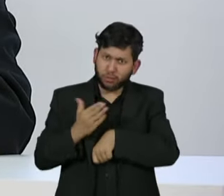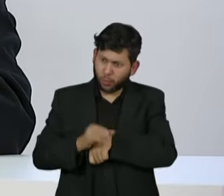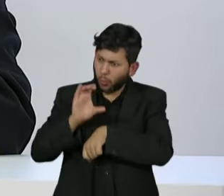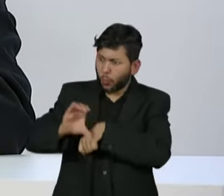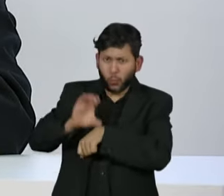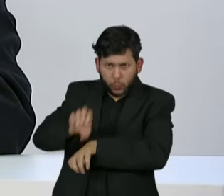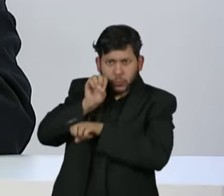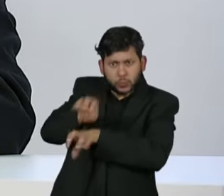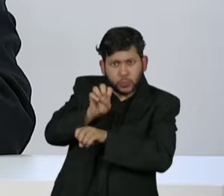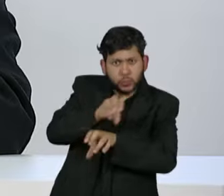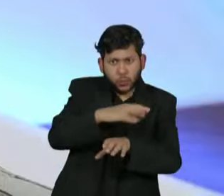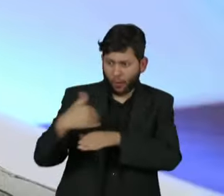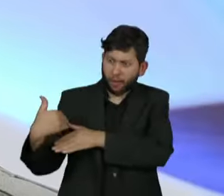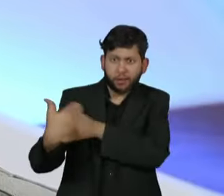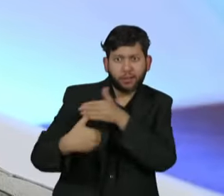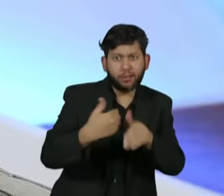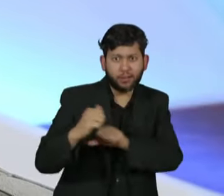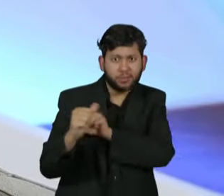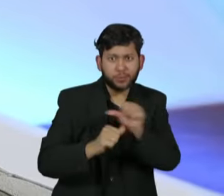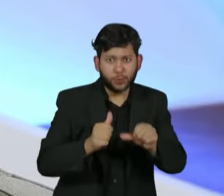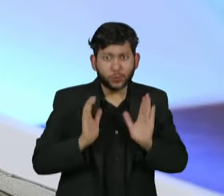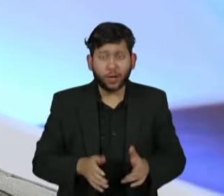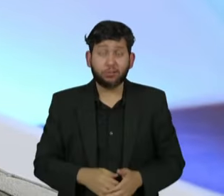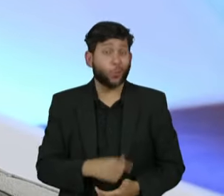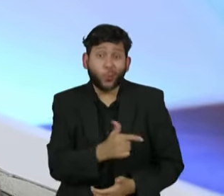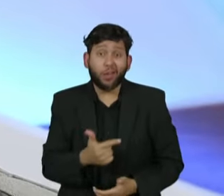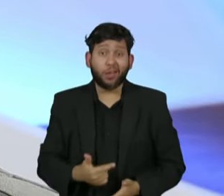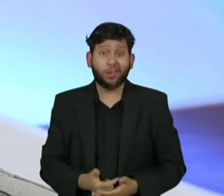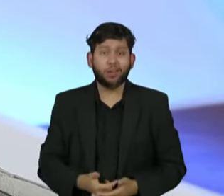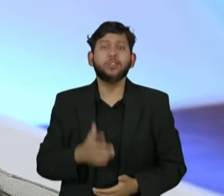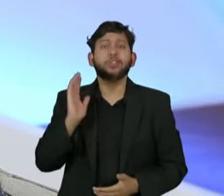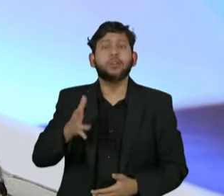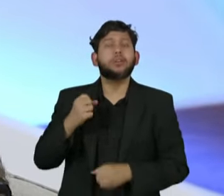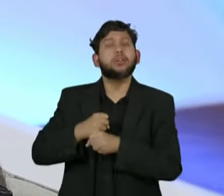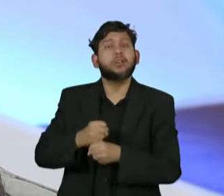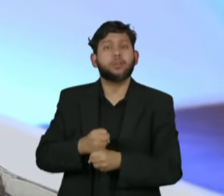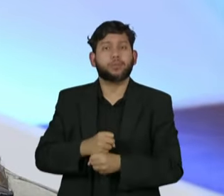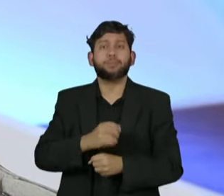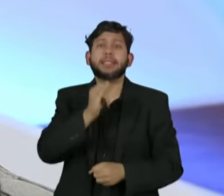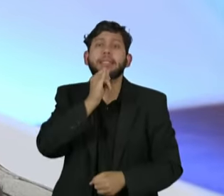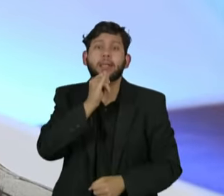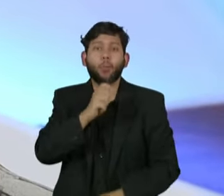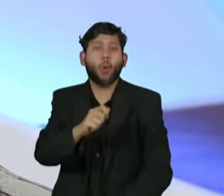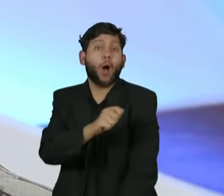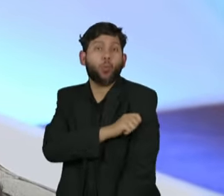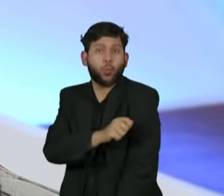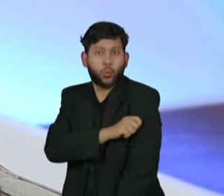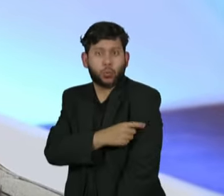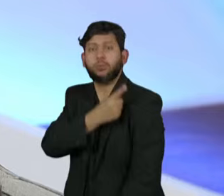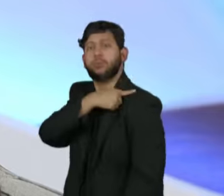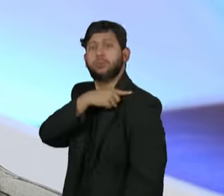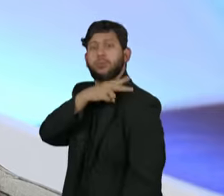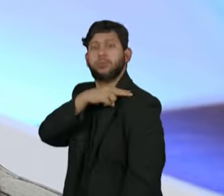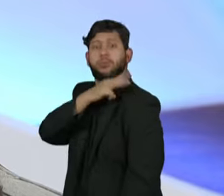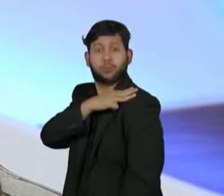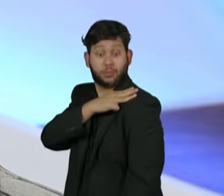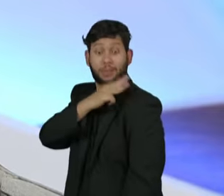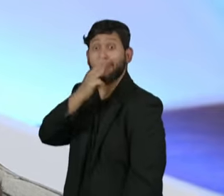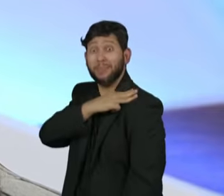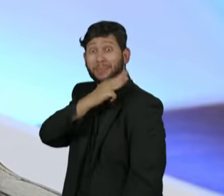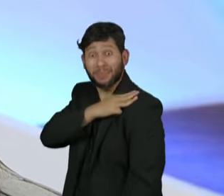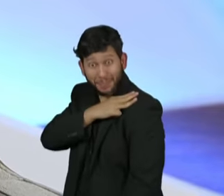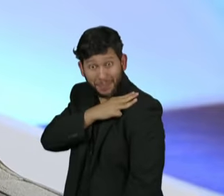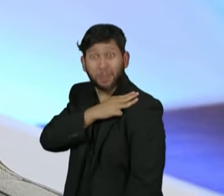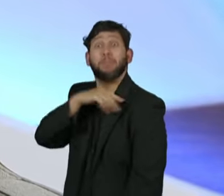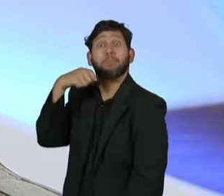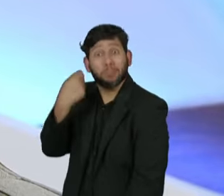a décadas a gente deveria estar fazendo com que todo aluno do ensino médio chegasse no terceiro